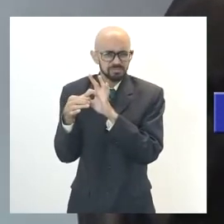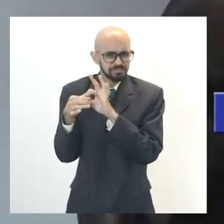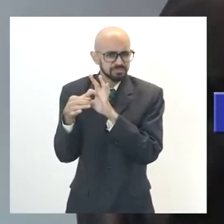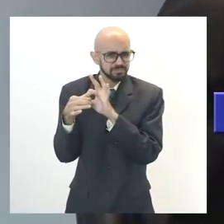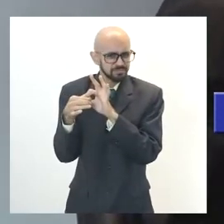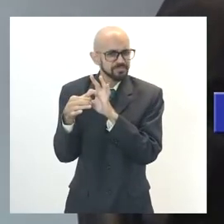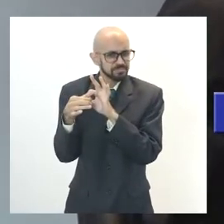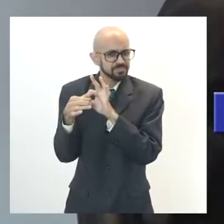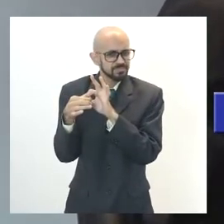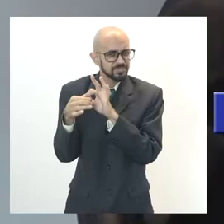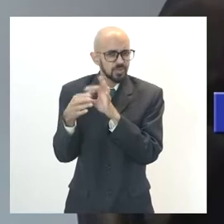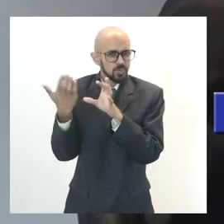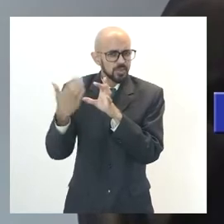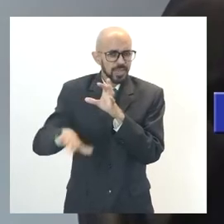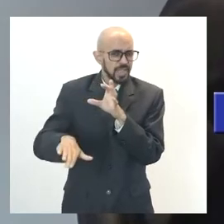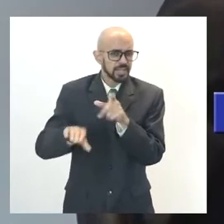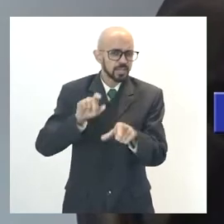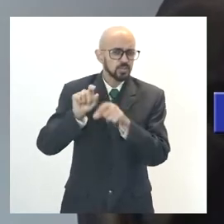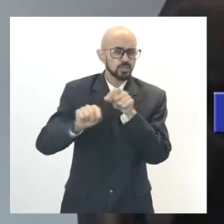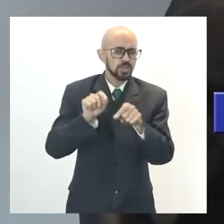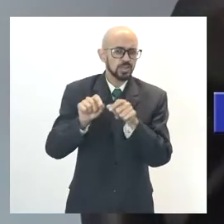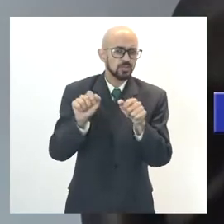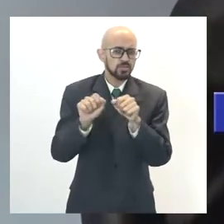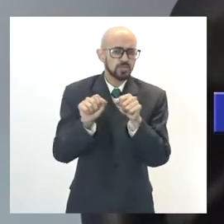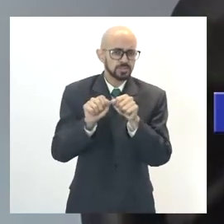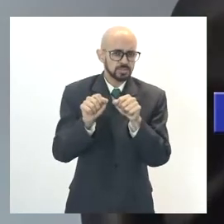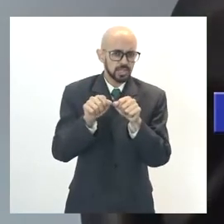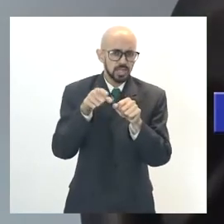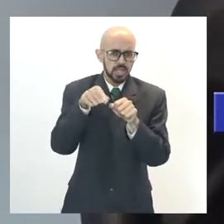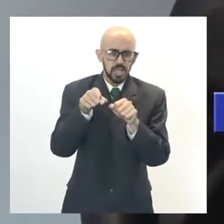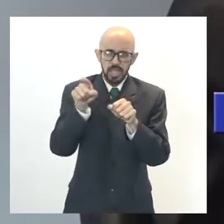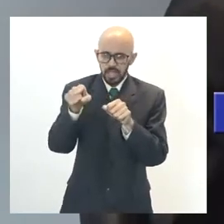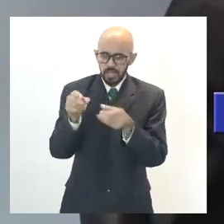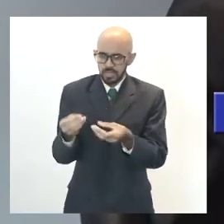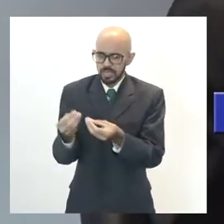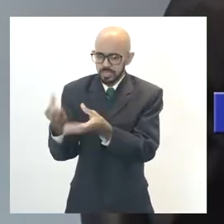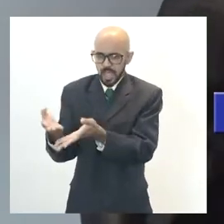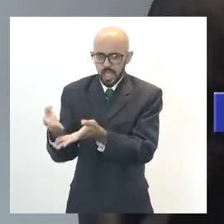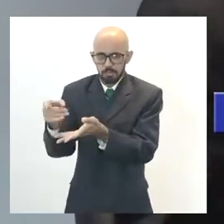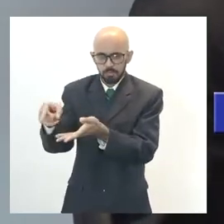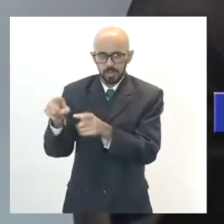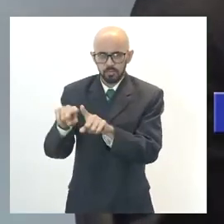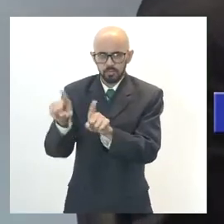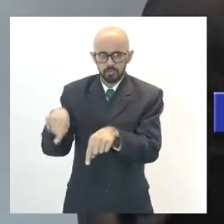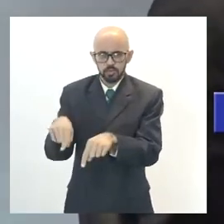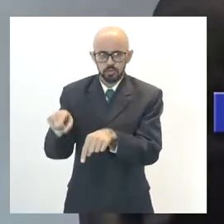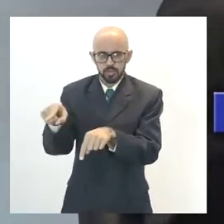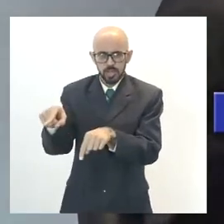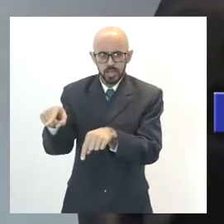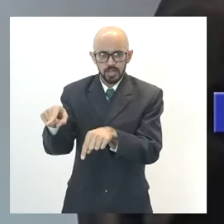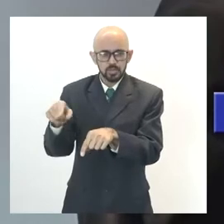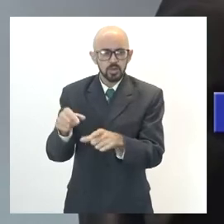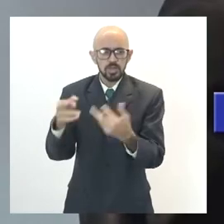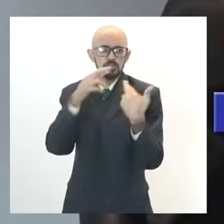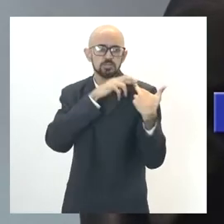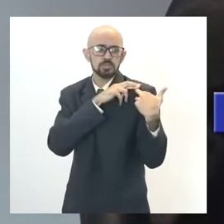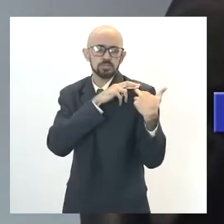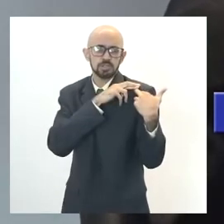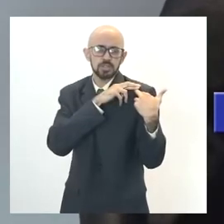então querem colocar nas costas do Servidor em toda a responsabilidade